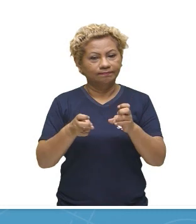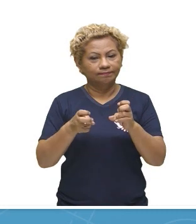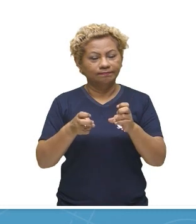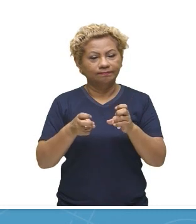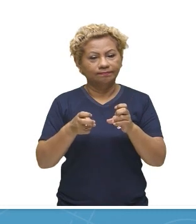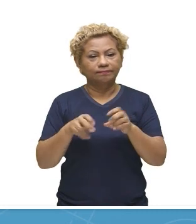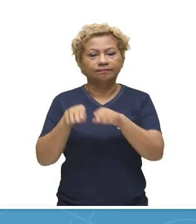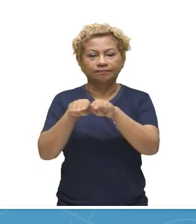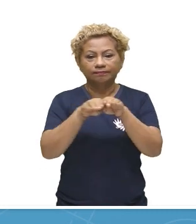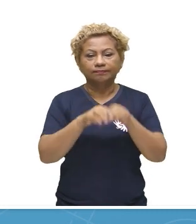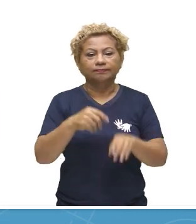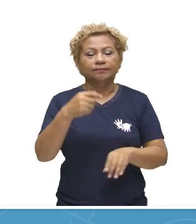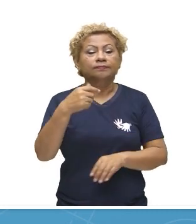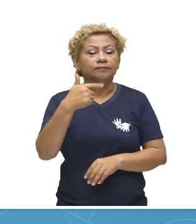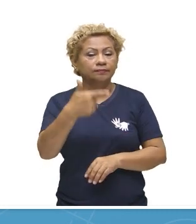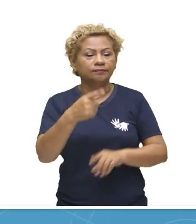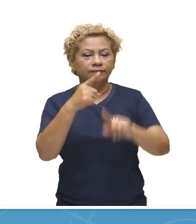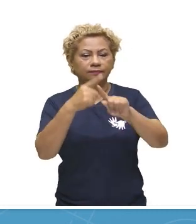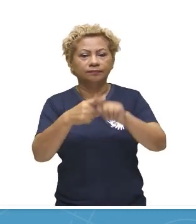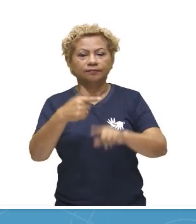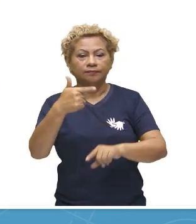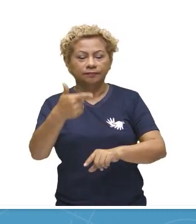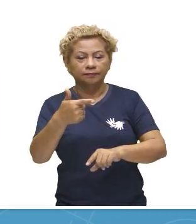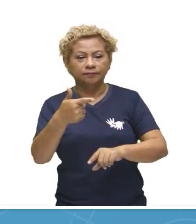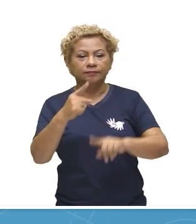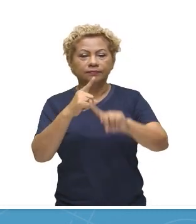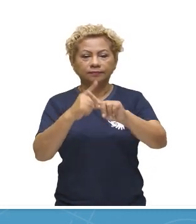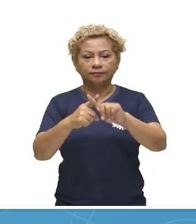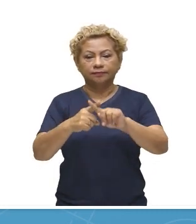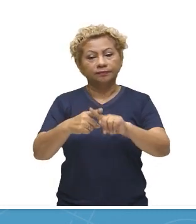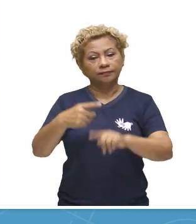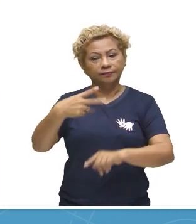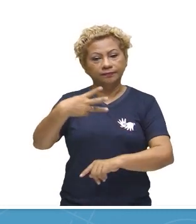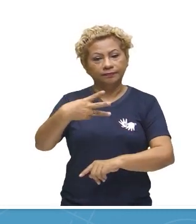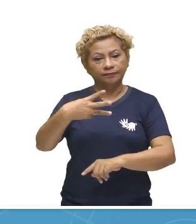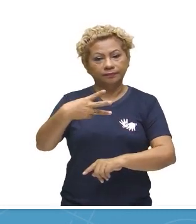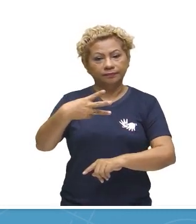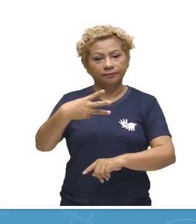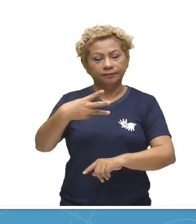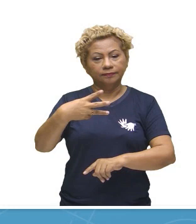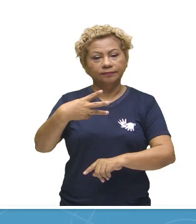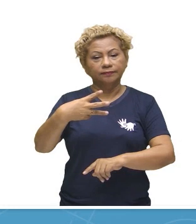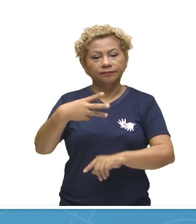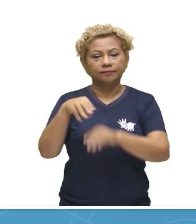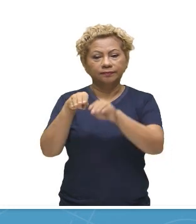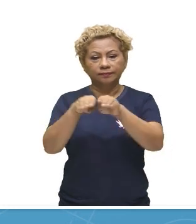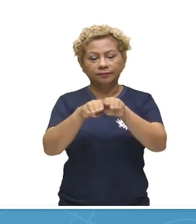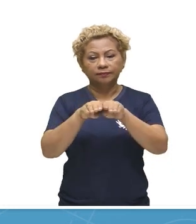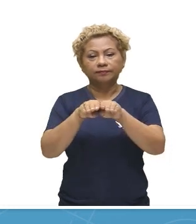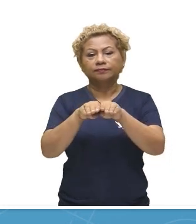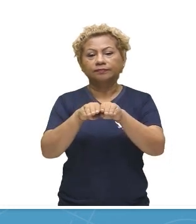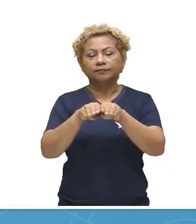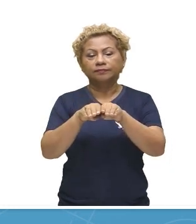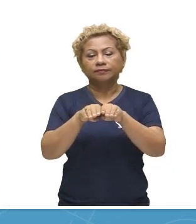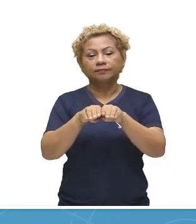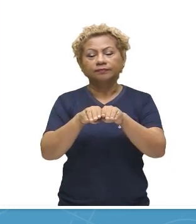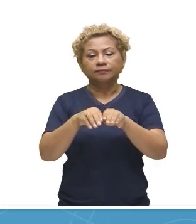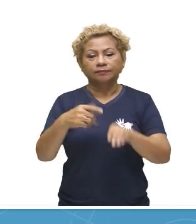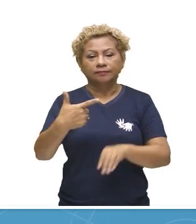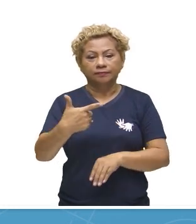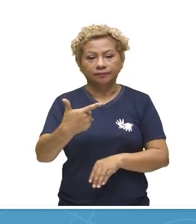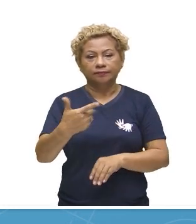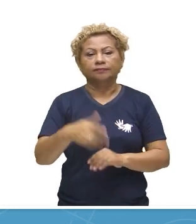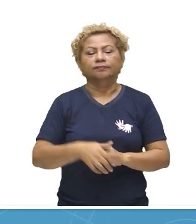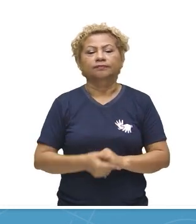Então, eu vou poder tirar esse 2 daqui de dentro,